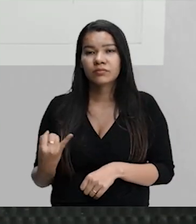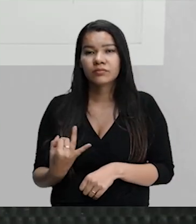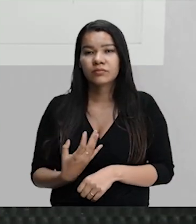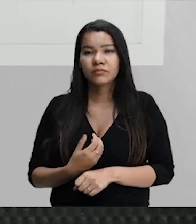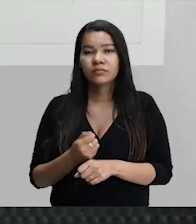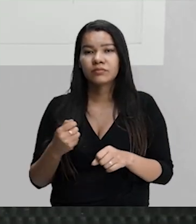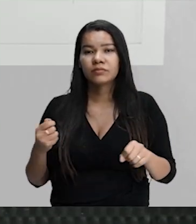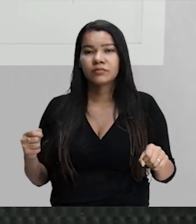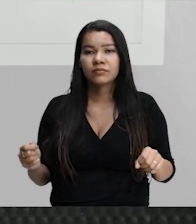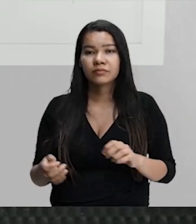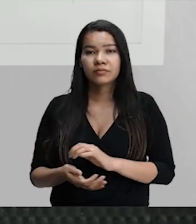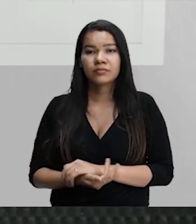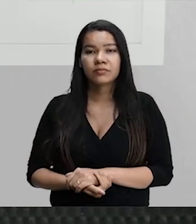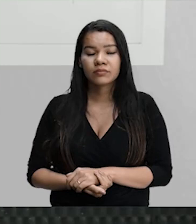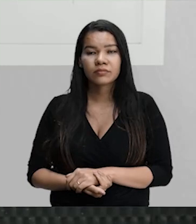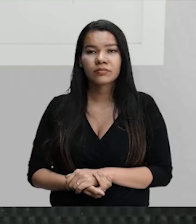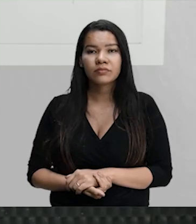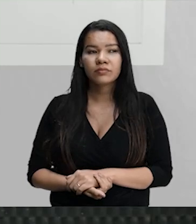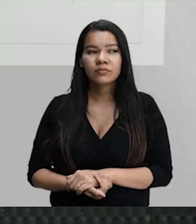Ok?